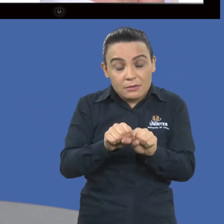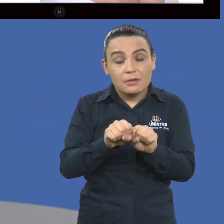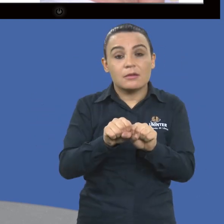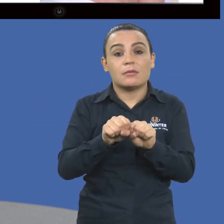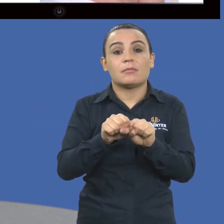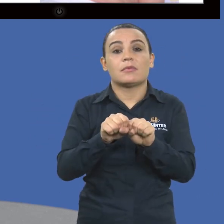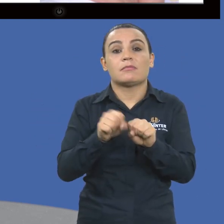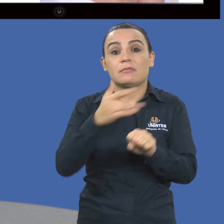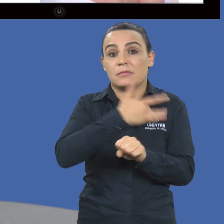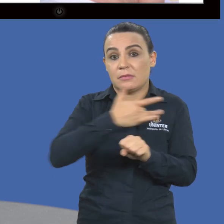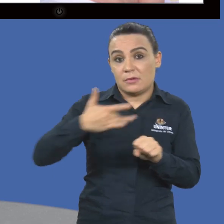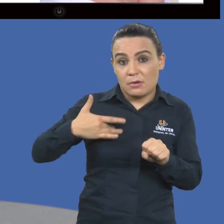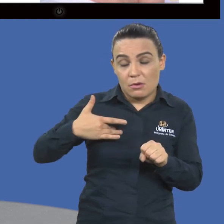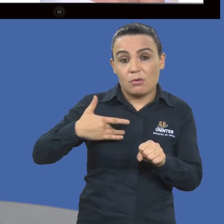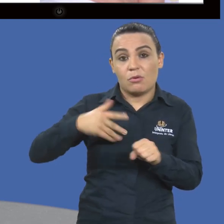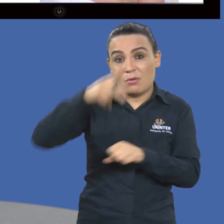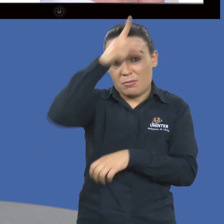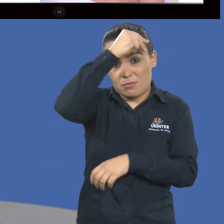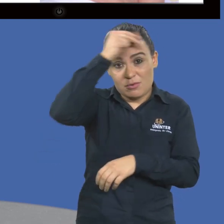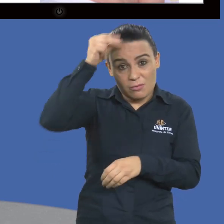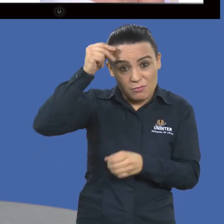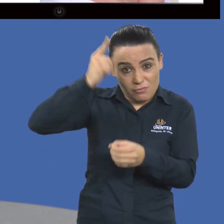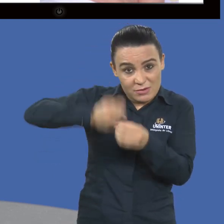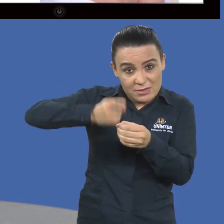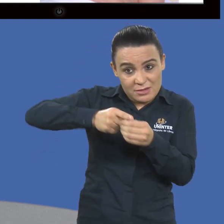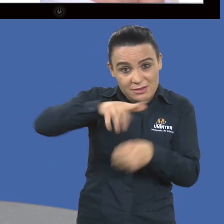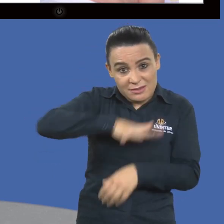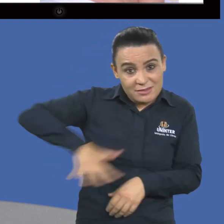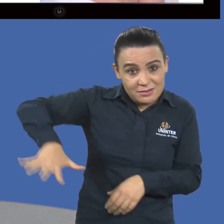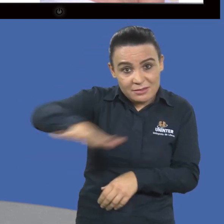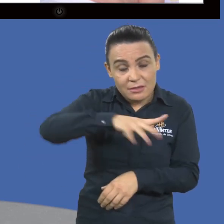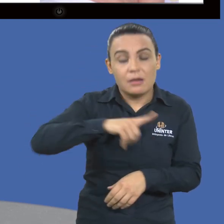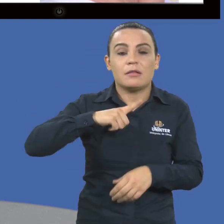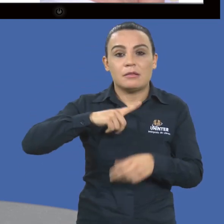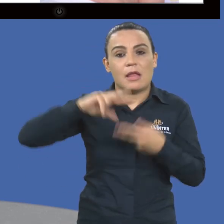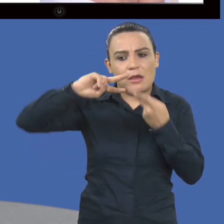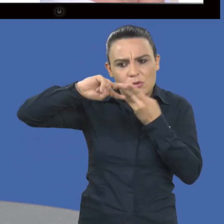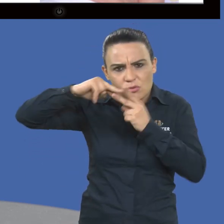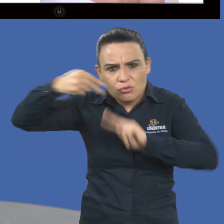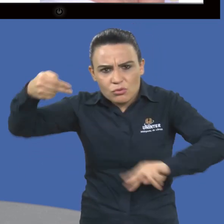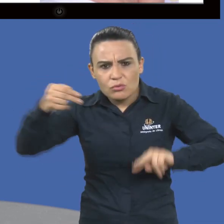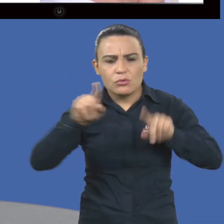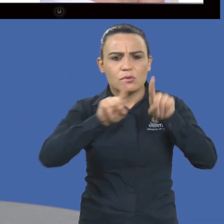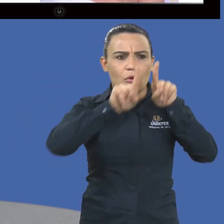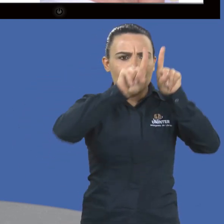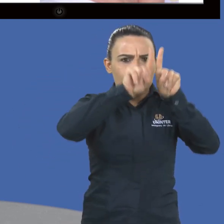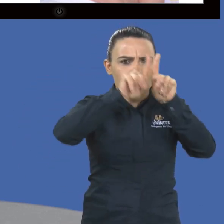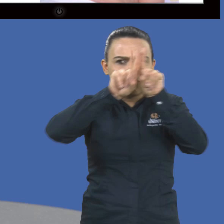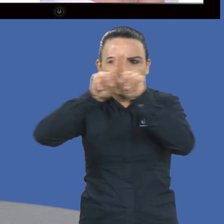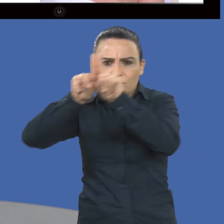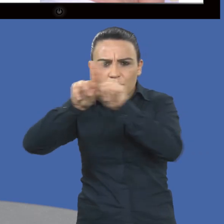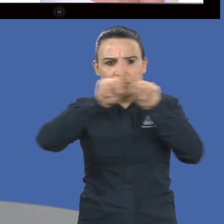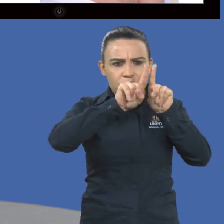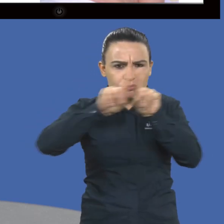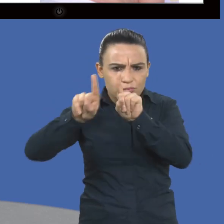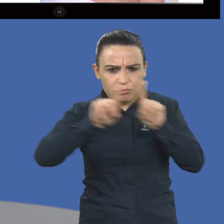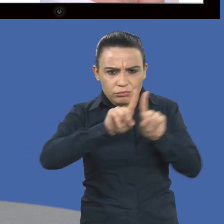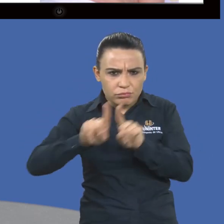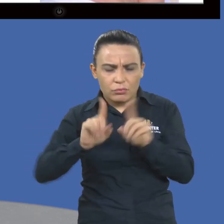do município a realização do estudo cromossômico nas crianças